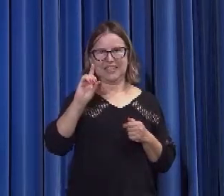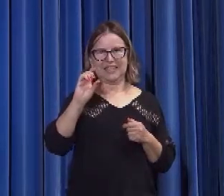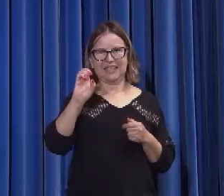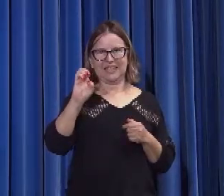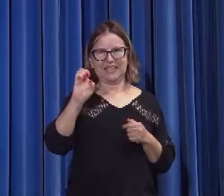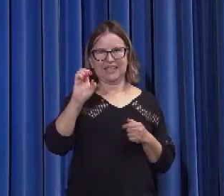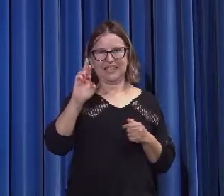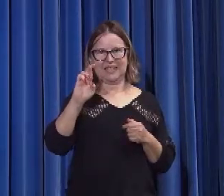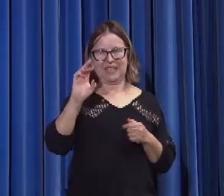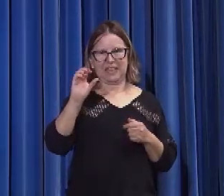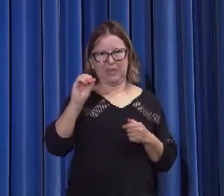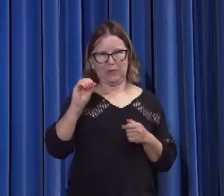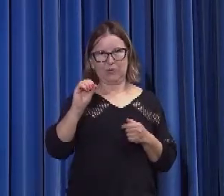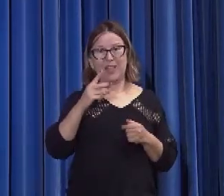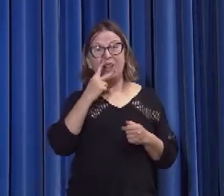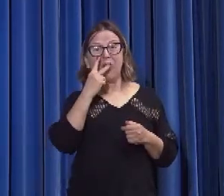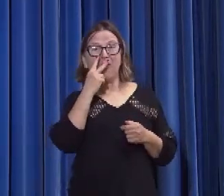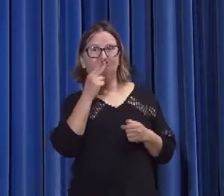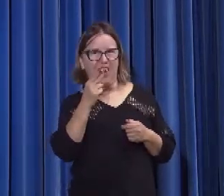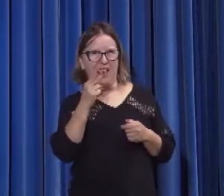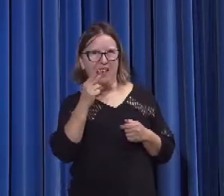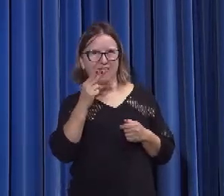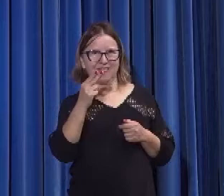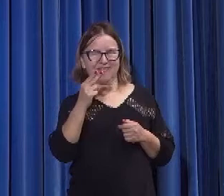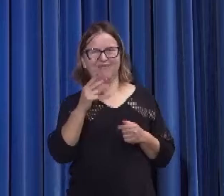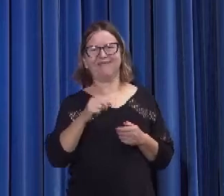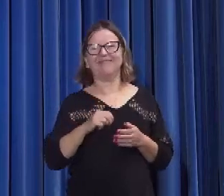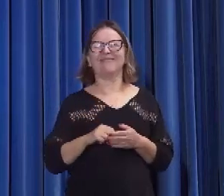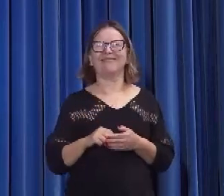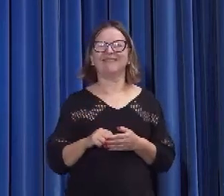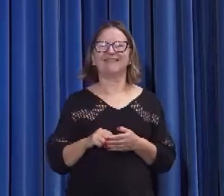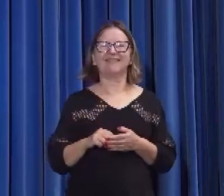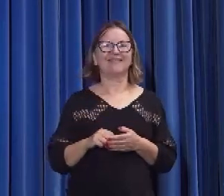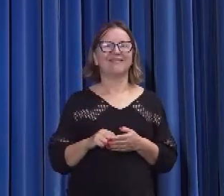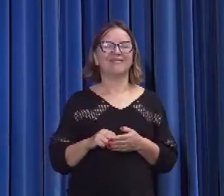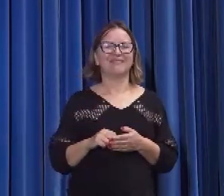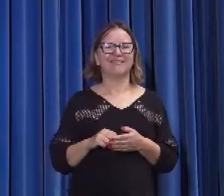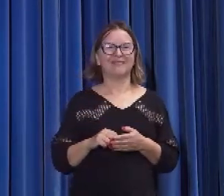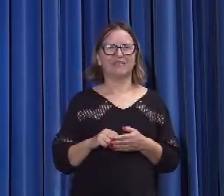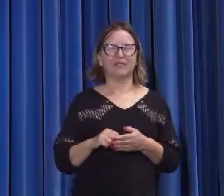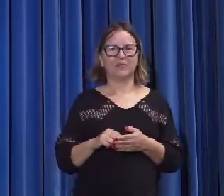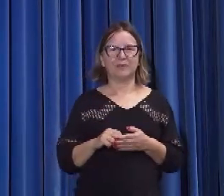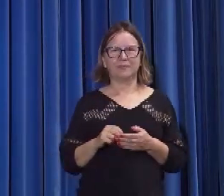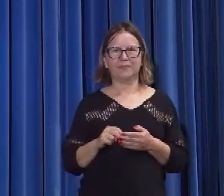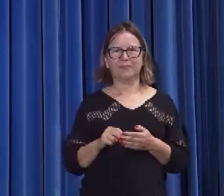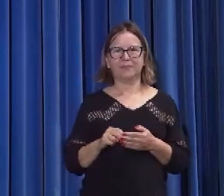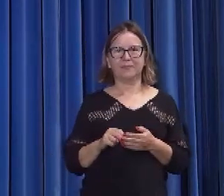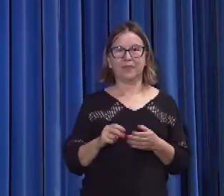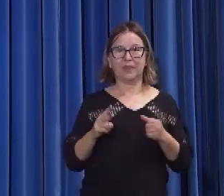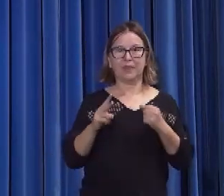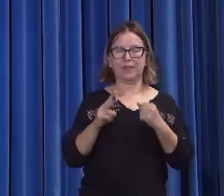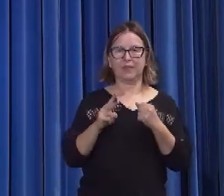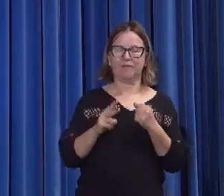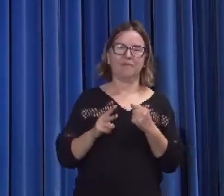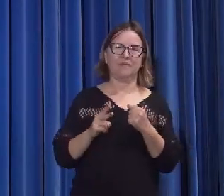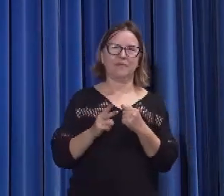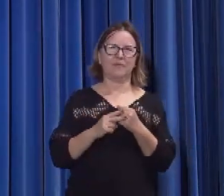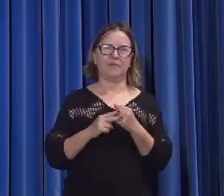Cristo. Considero como refúgio para ganhar Cristo. É o verbo